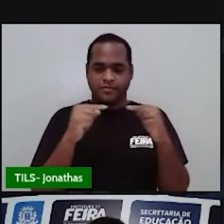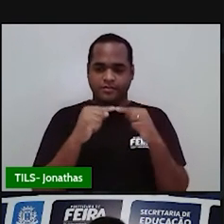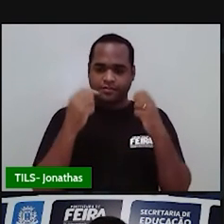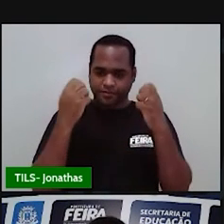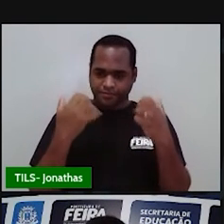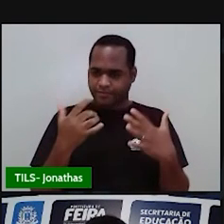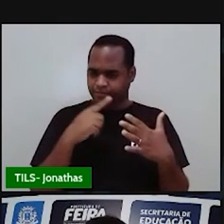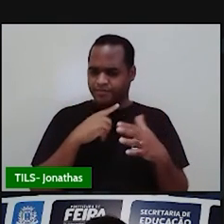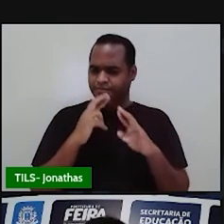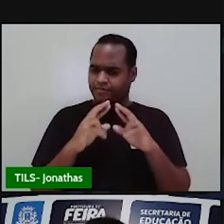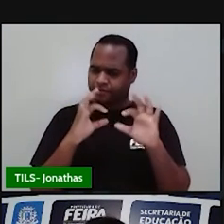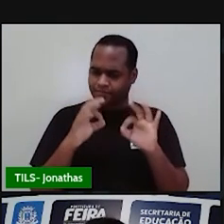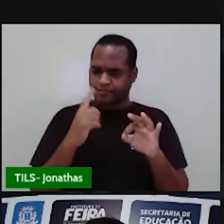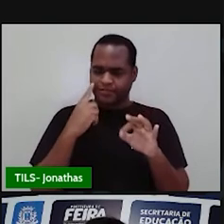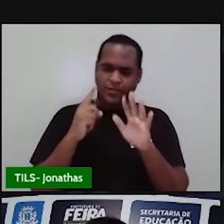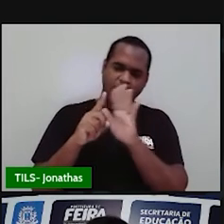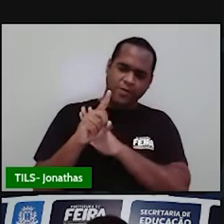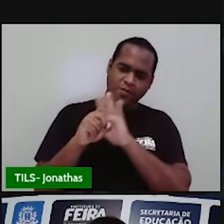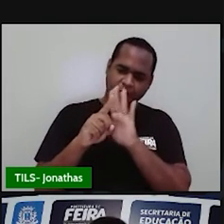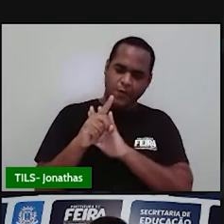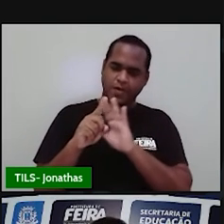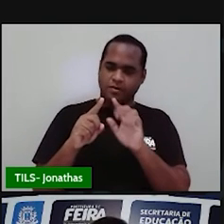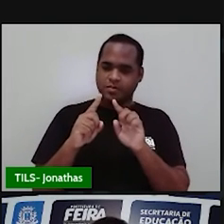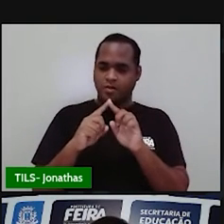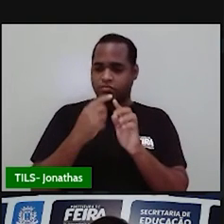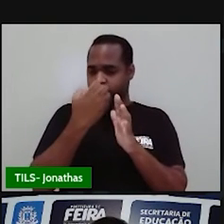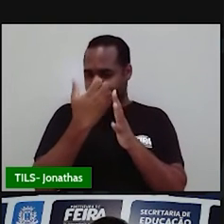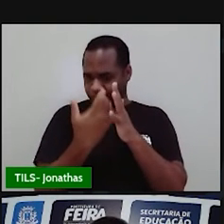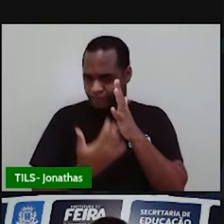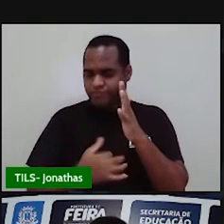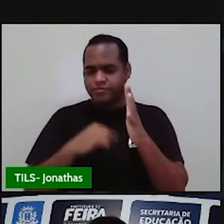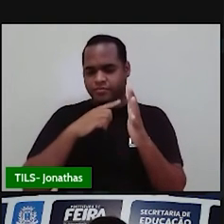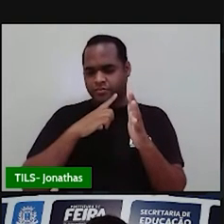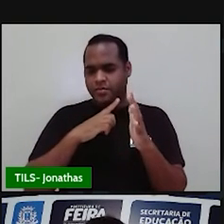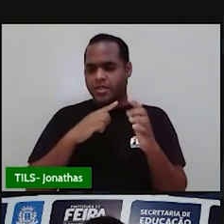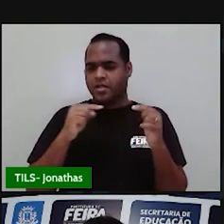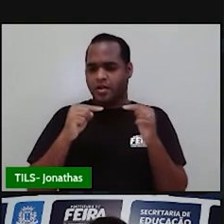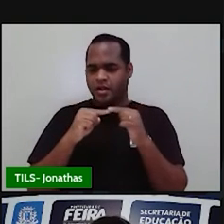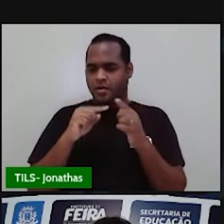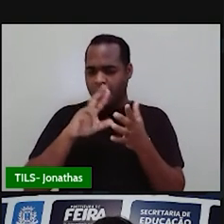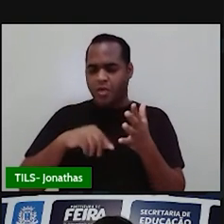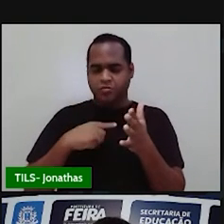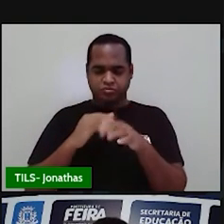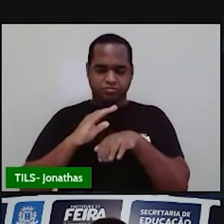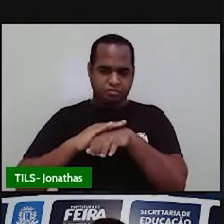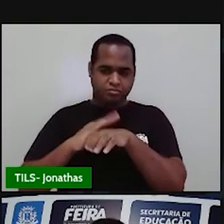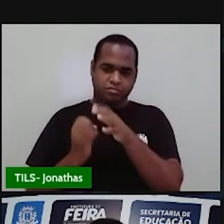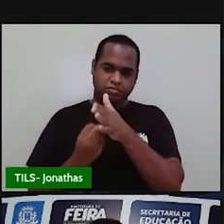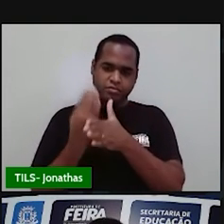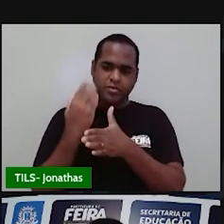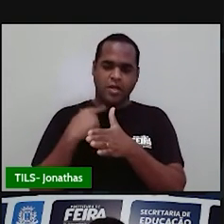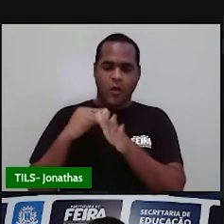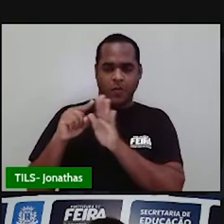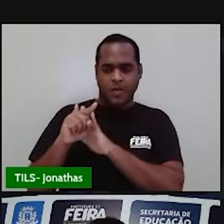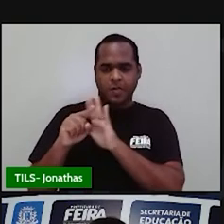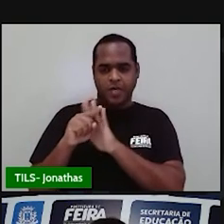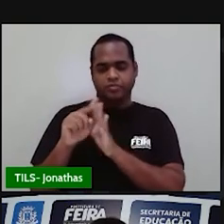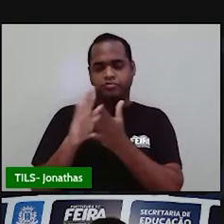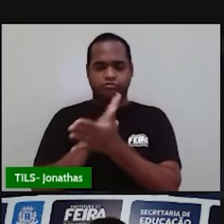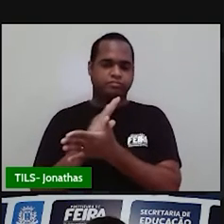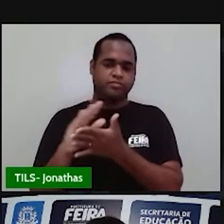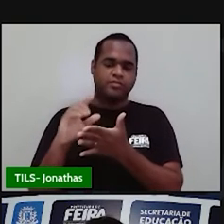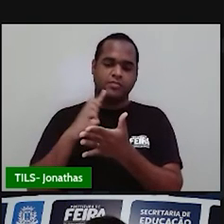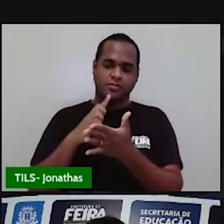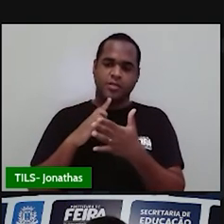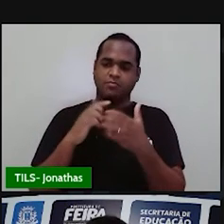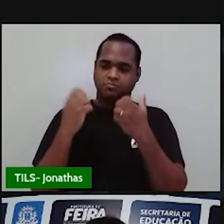aqui algumas perguntas de um formulário, né? Um formulário que eu mesmo criei, eu coloquei essas perguntas aqui